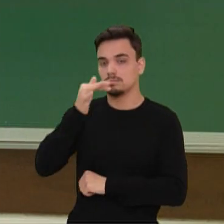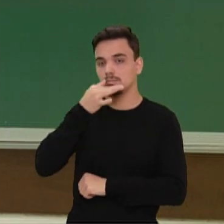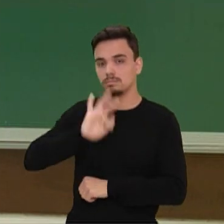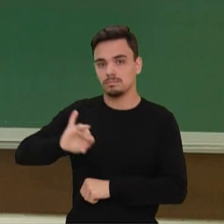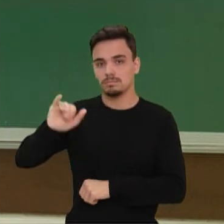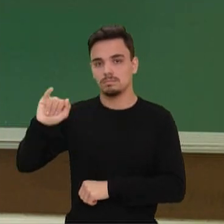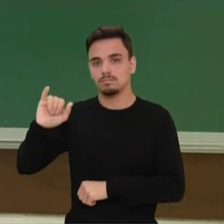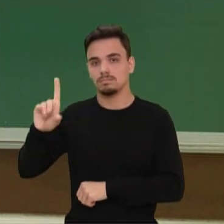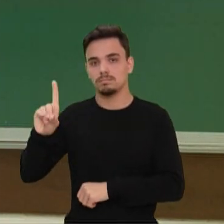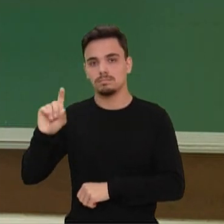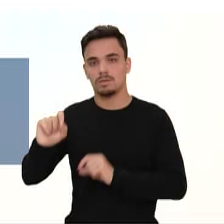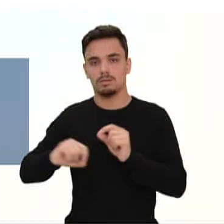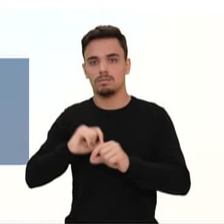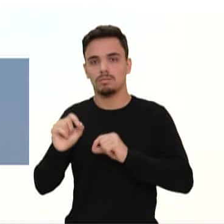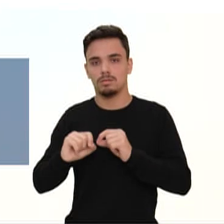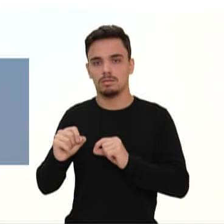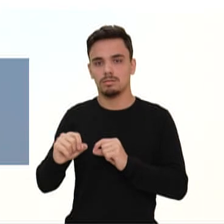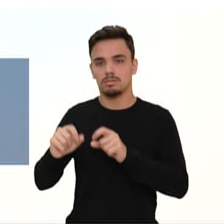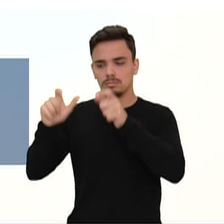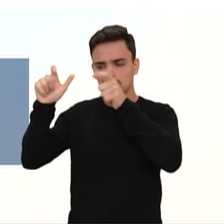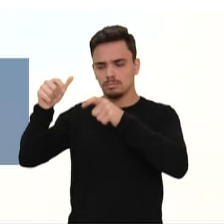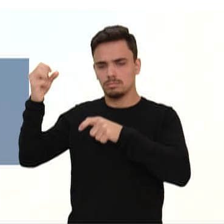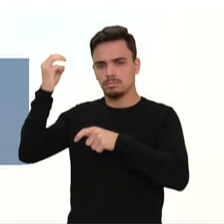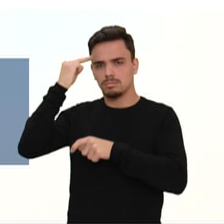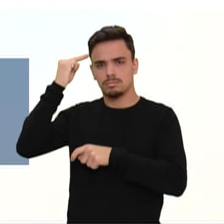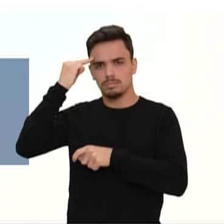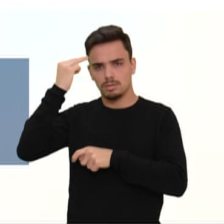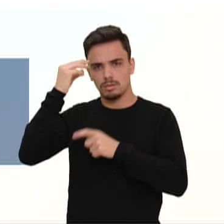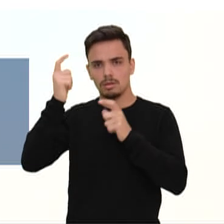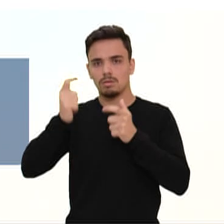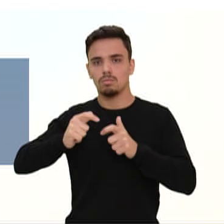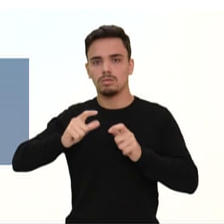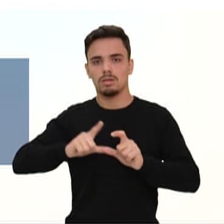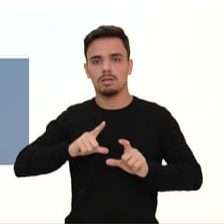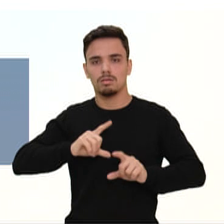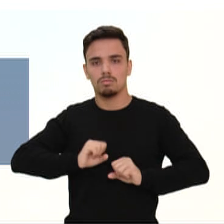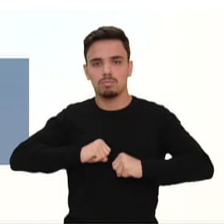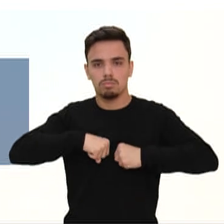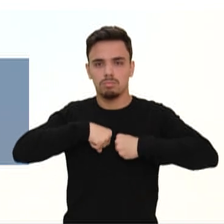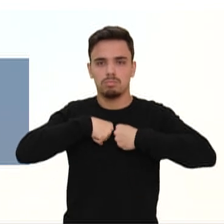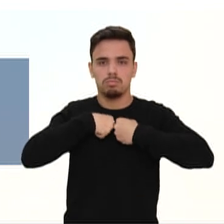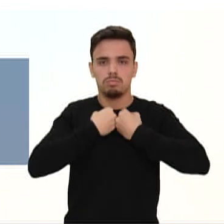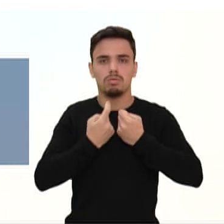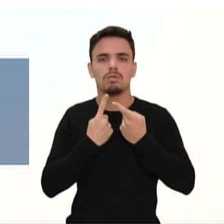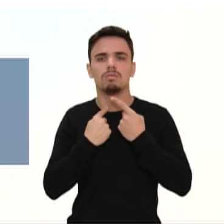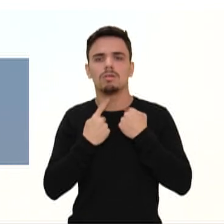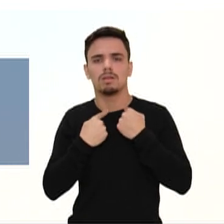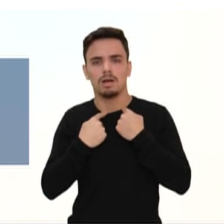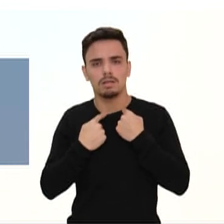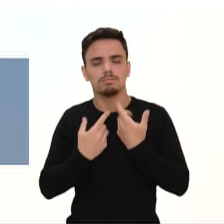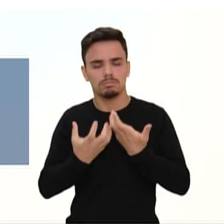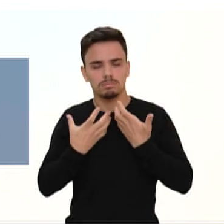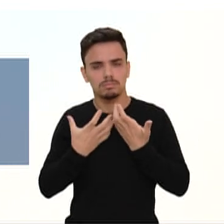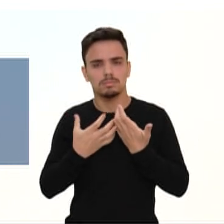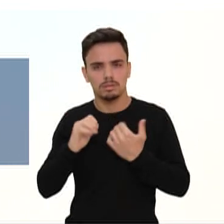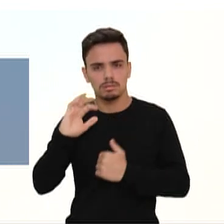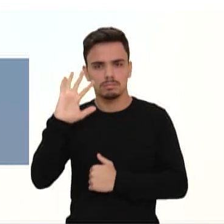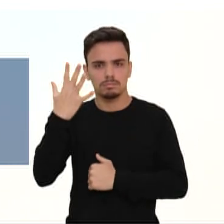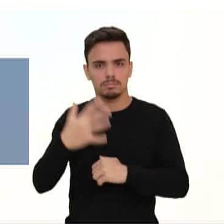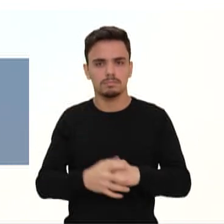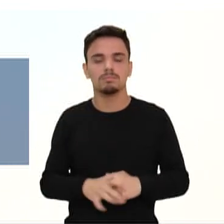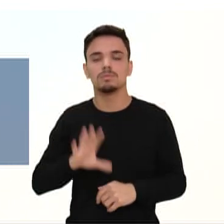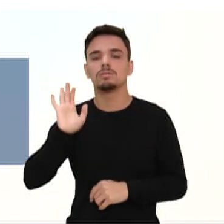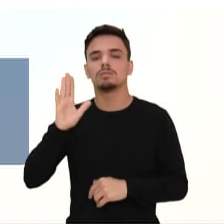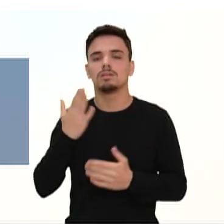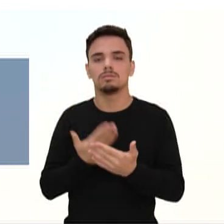isso, é o âmbito da mente em que os vários impulsos lutam para serem realizados. Então nós estudamos isso na aula do